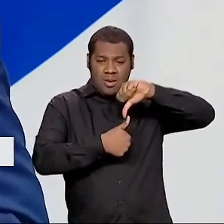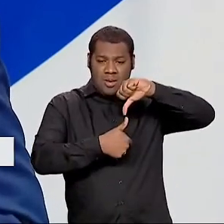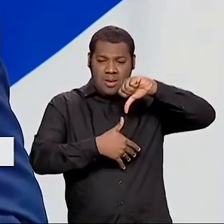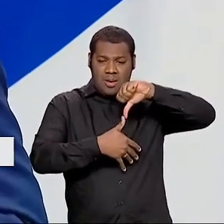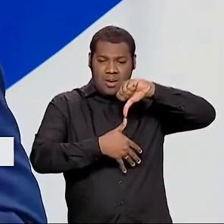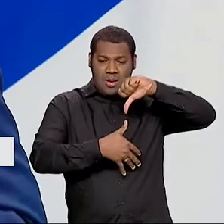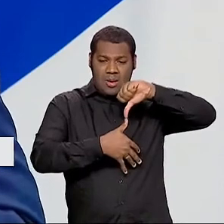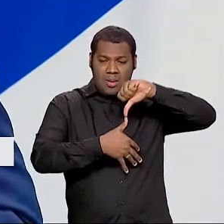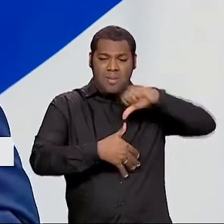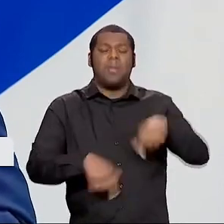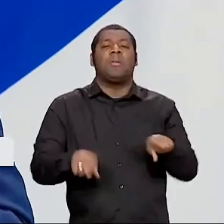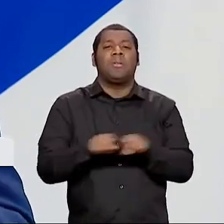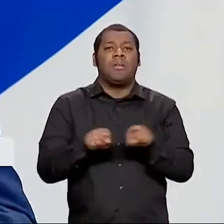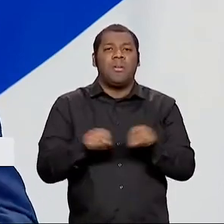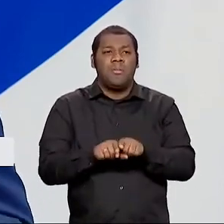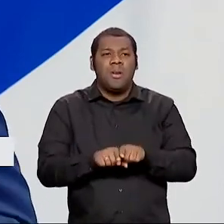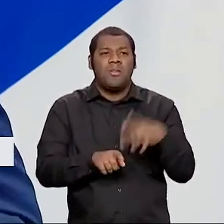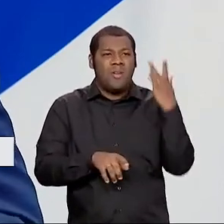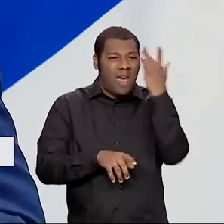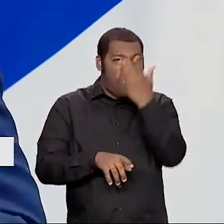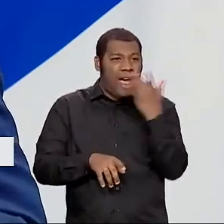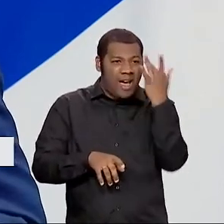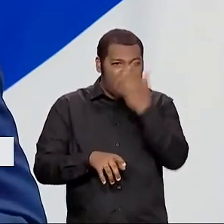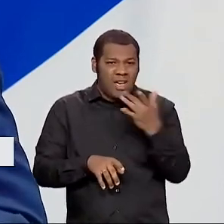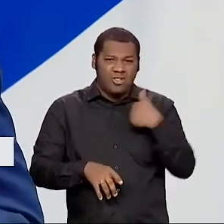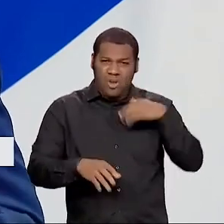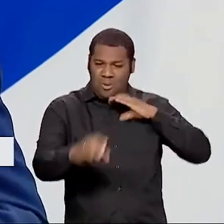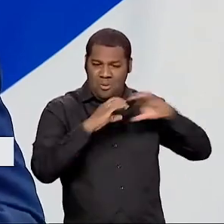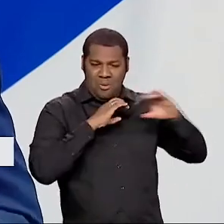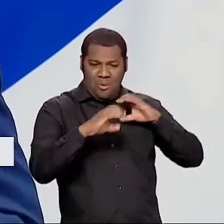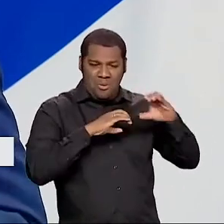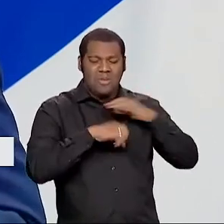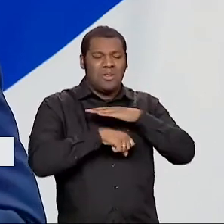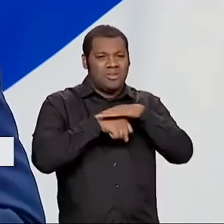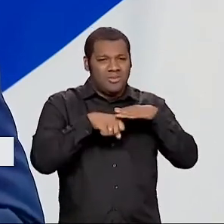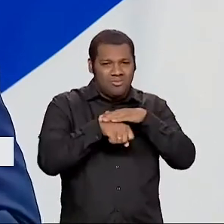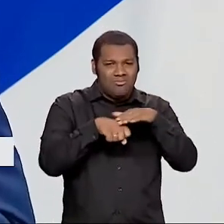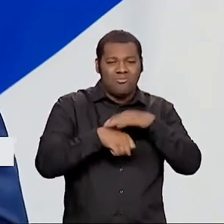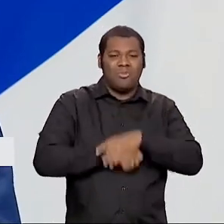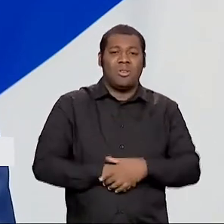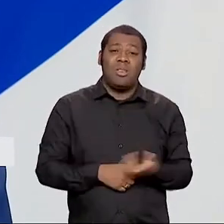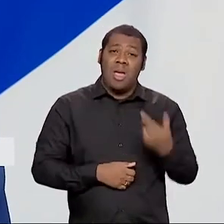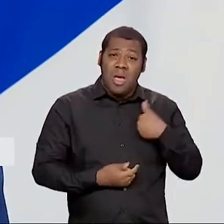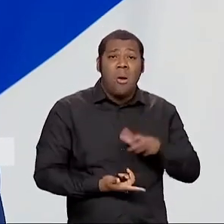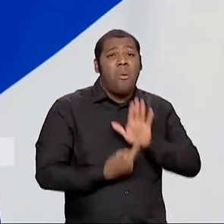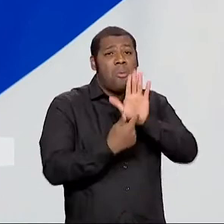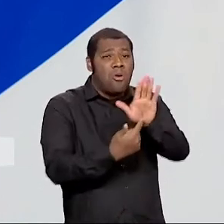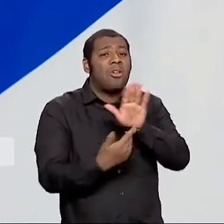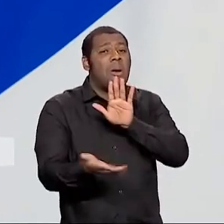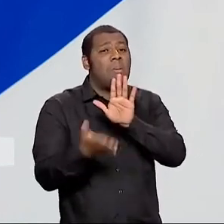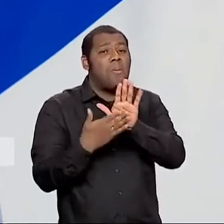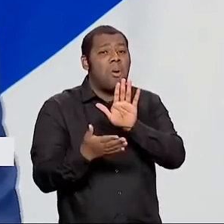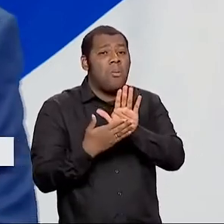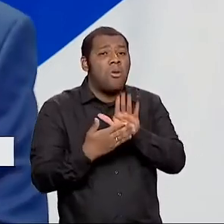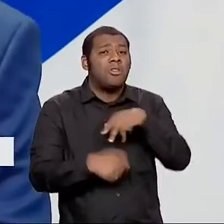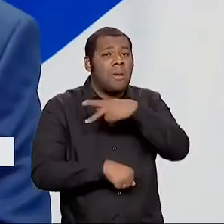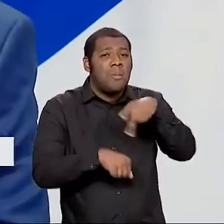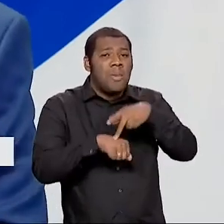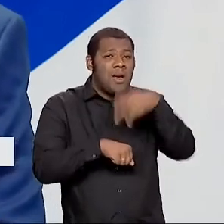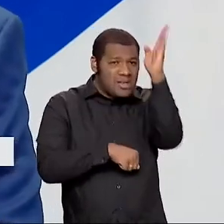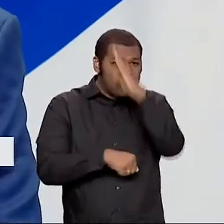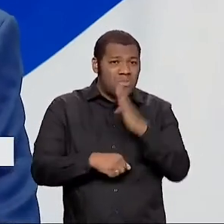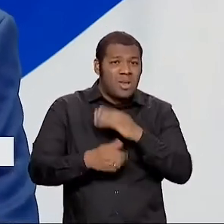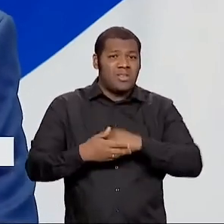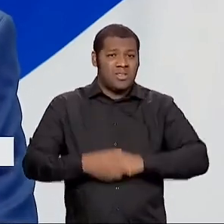Haddad teve uma conversa mais prolongada com ele, tentando mostrar para ele as necessidades que o Brasil tem